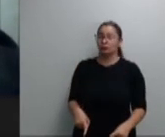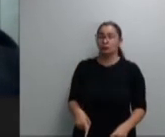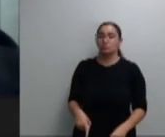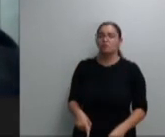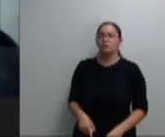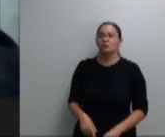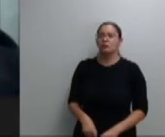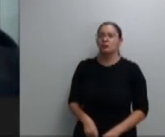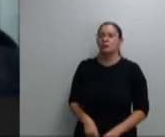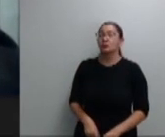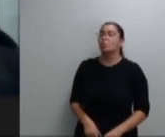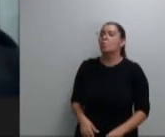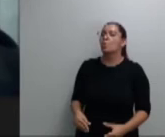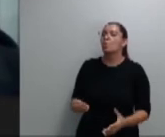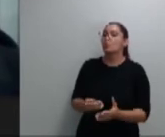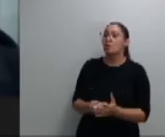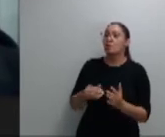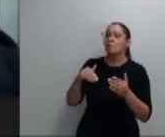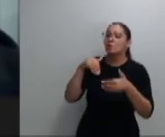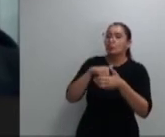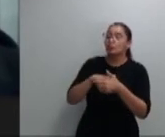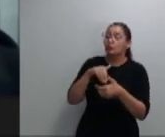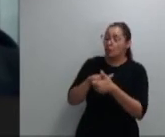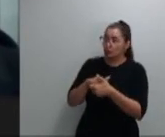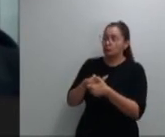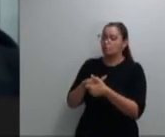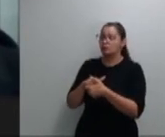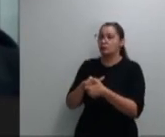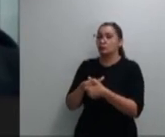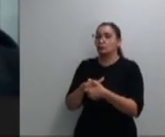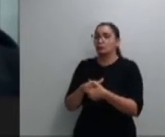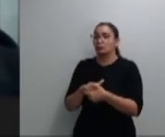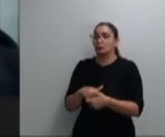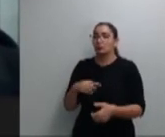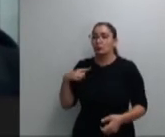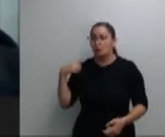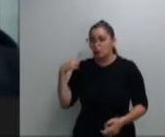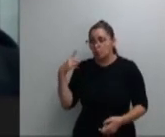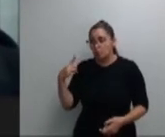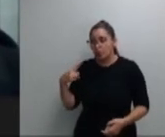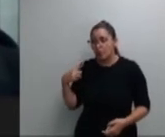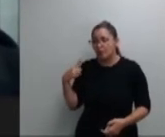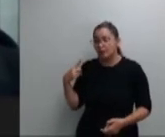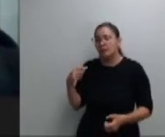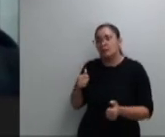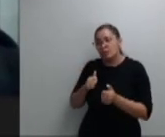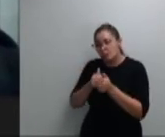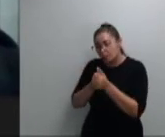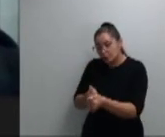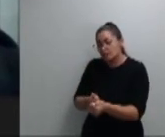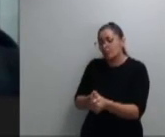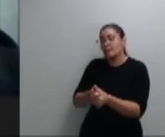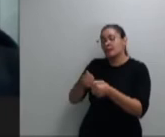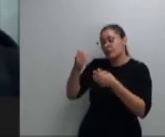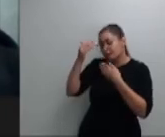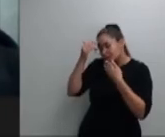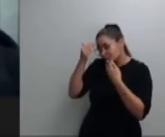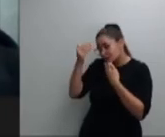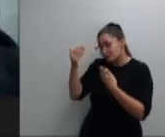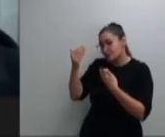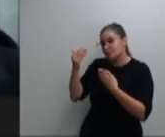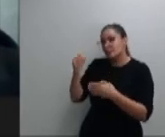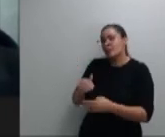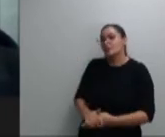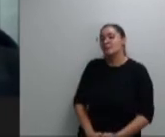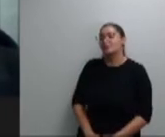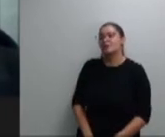nos termos do voto do relator doutor Ricardo então que veio acompanhar agradeço a participação até uma outra